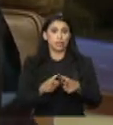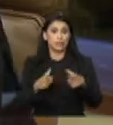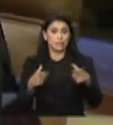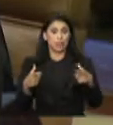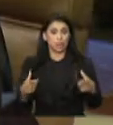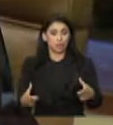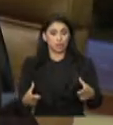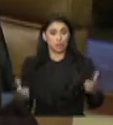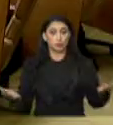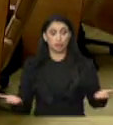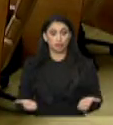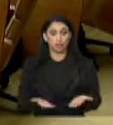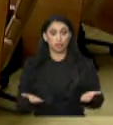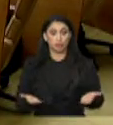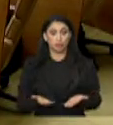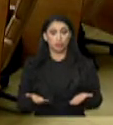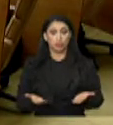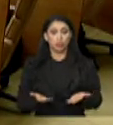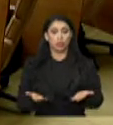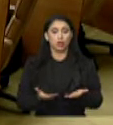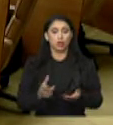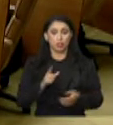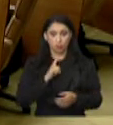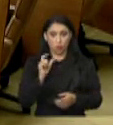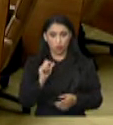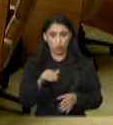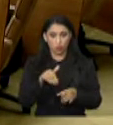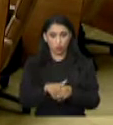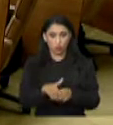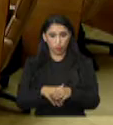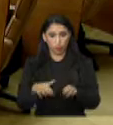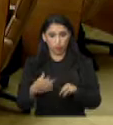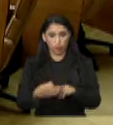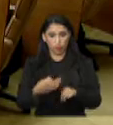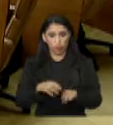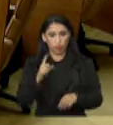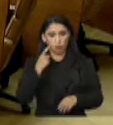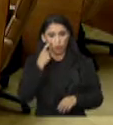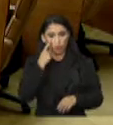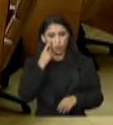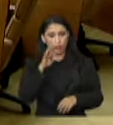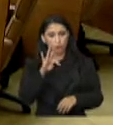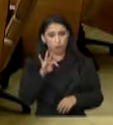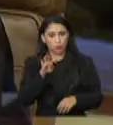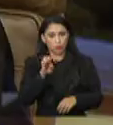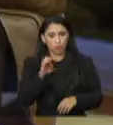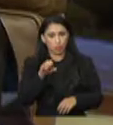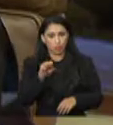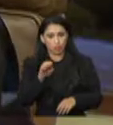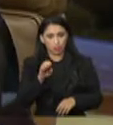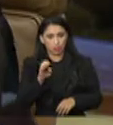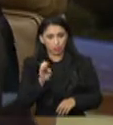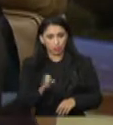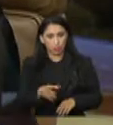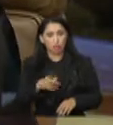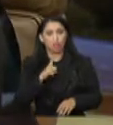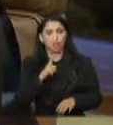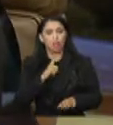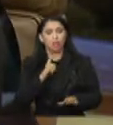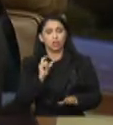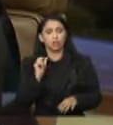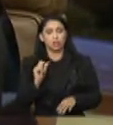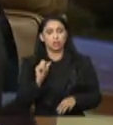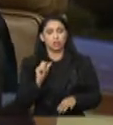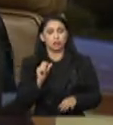Ampla e agora do que depende do voto do eminente Ministro nos mates a uma tese quanto